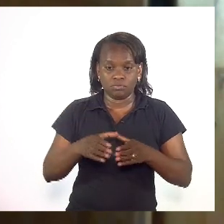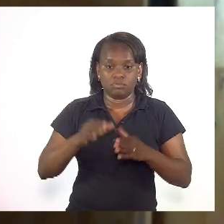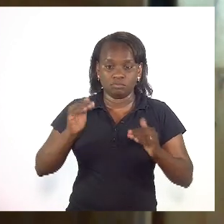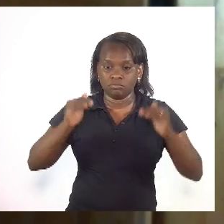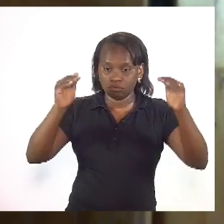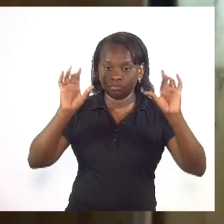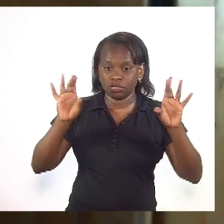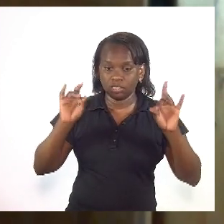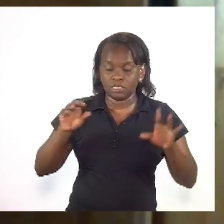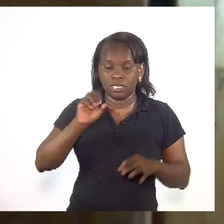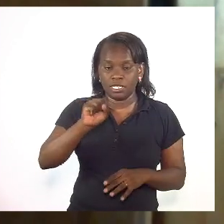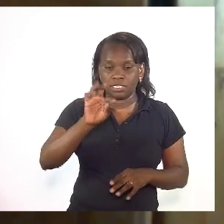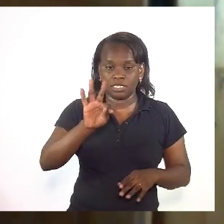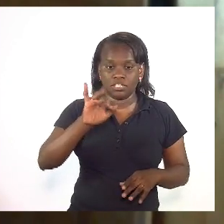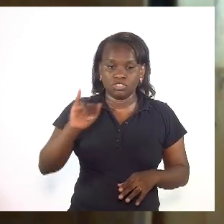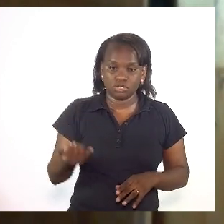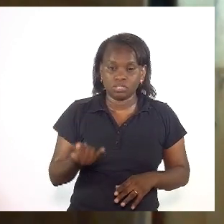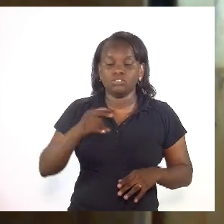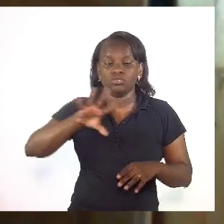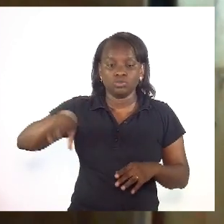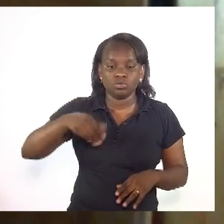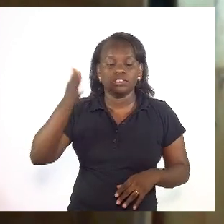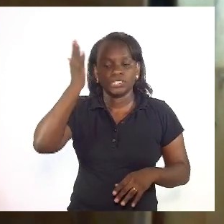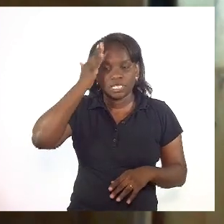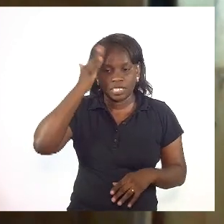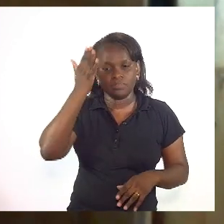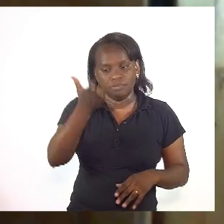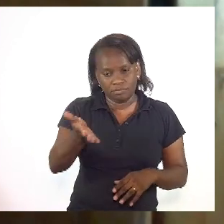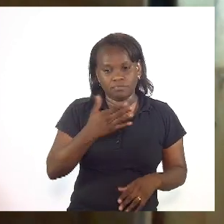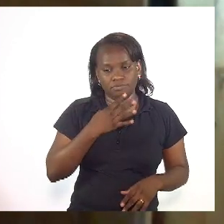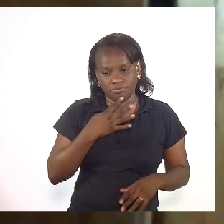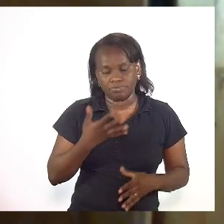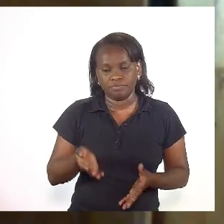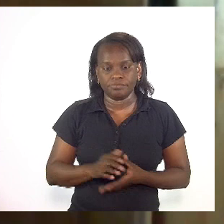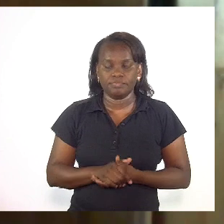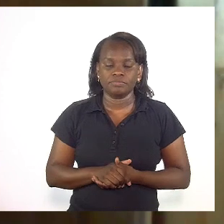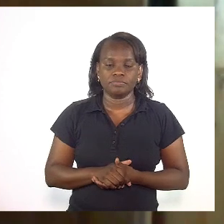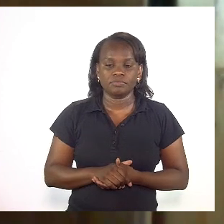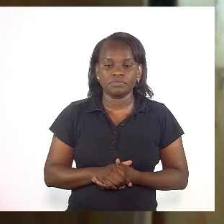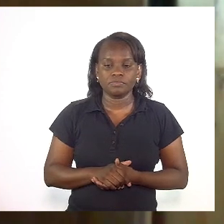STJ, como bem sabe Vossa Excelência, senhor presidente.